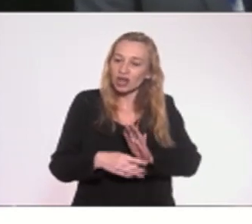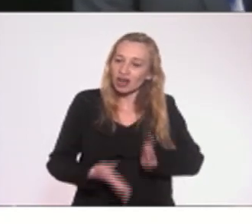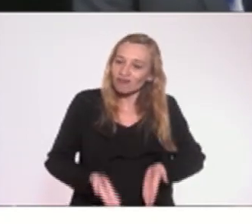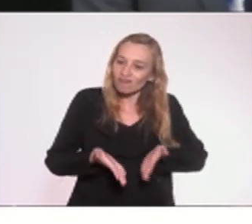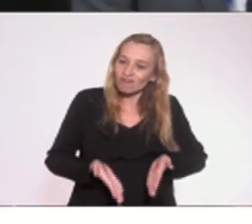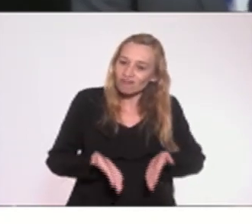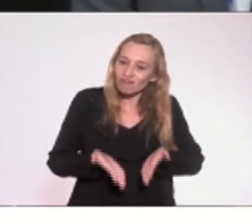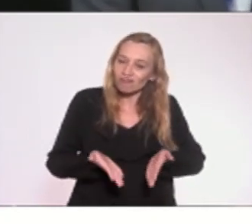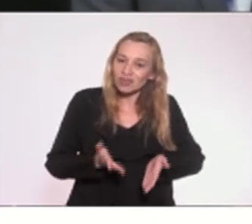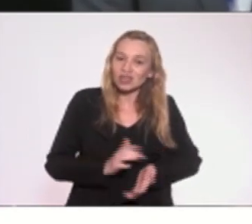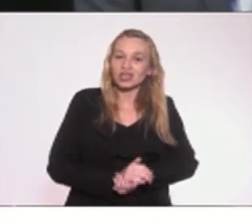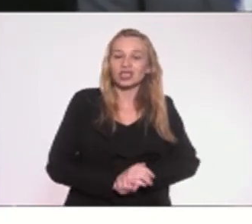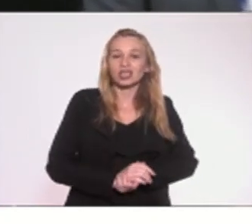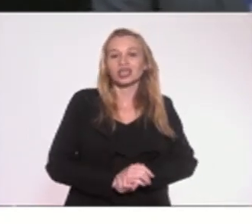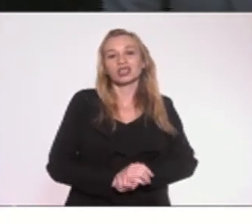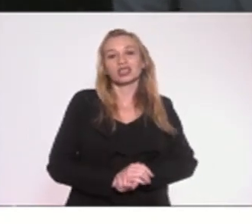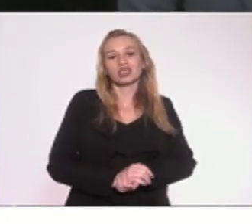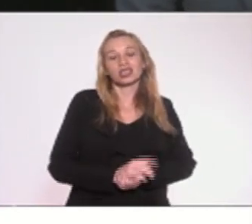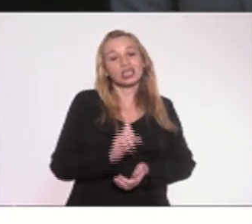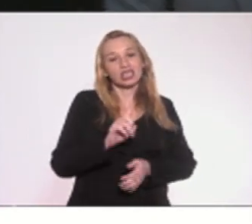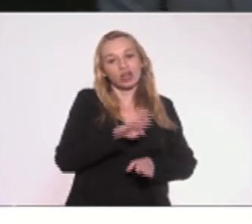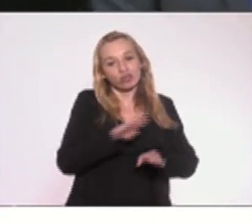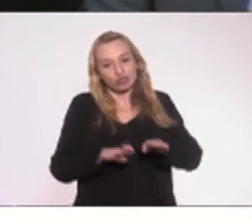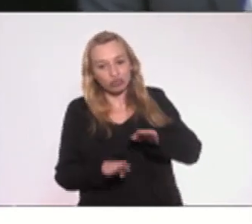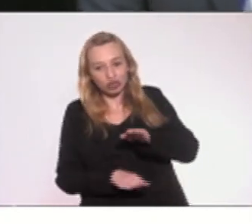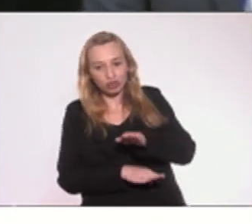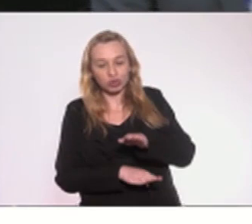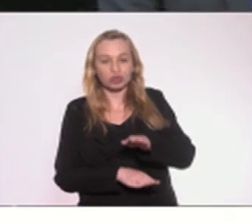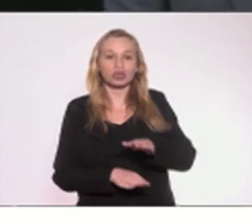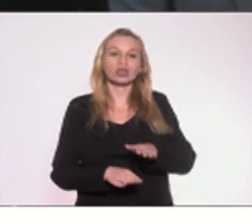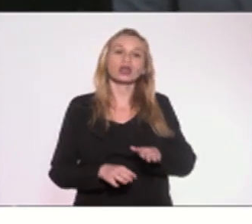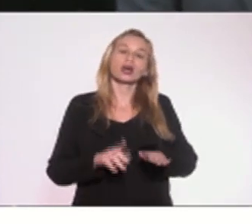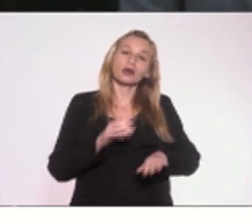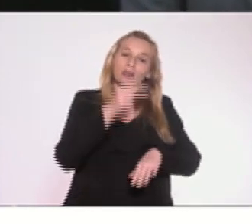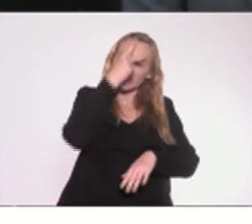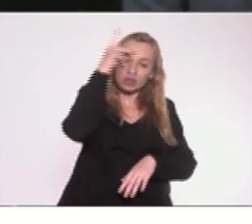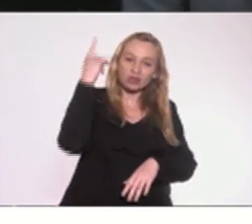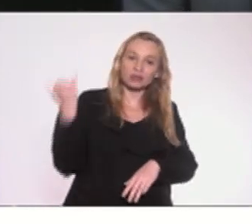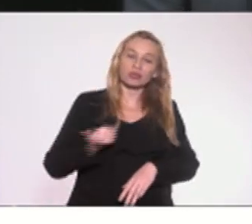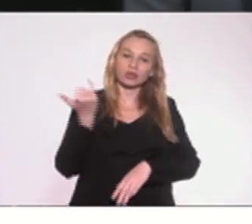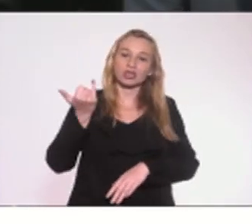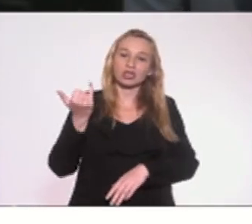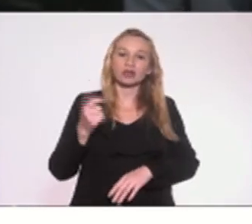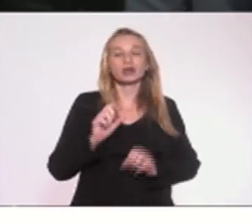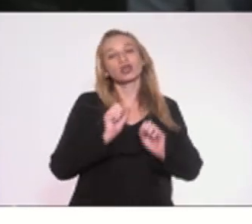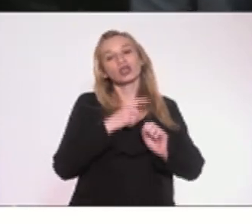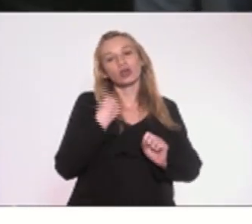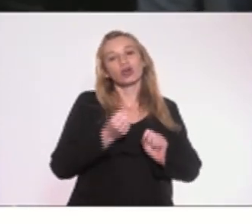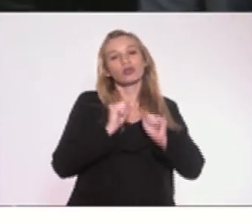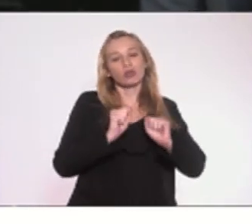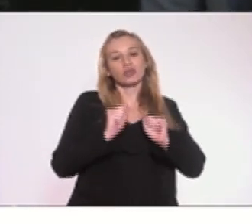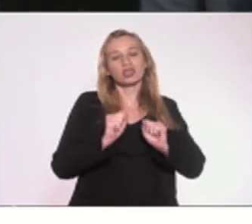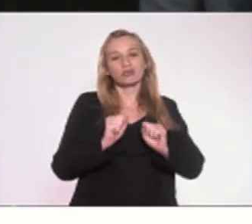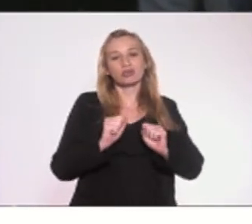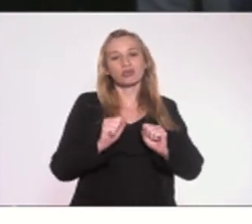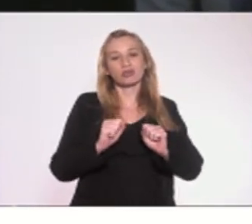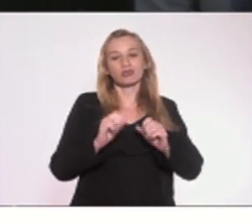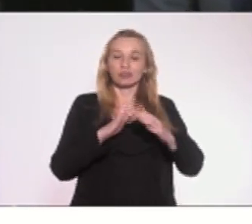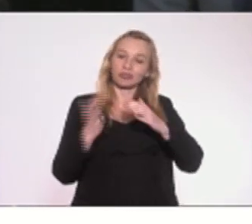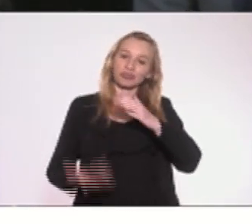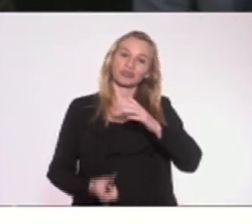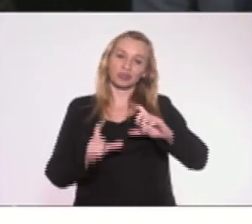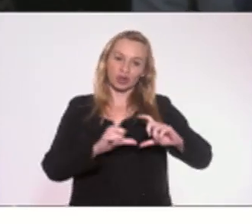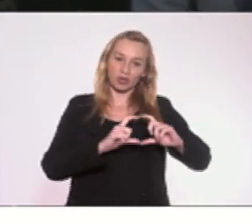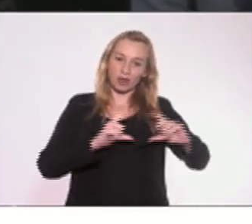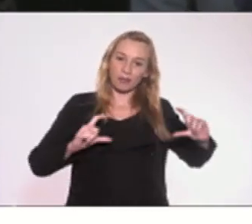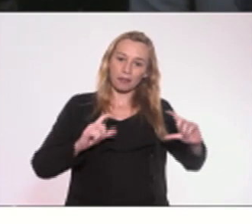regredir, pessoas muito importantes. E para que nós possamos homenageá-las com uma placa,